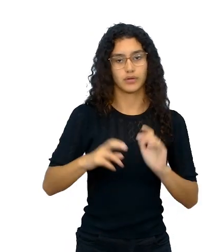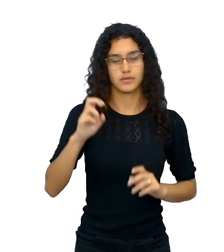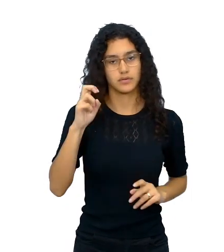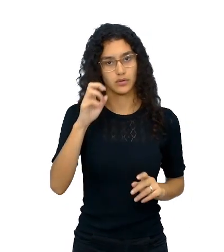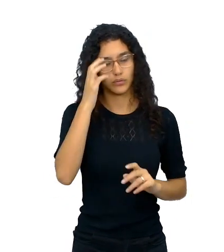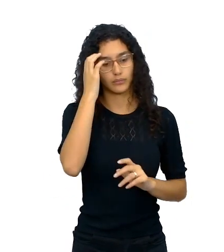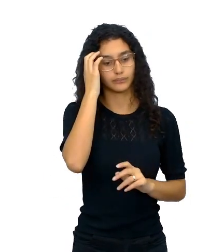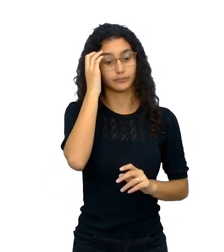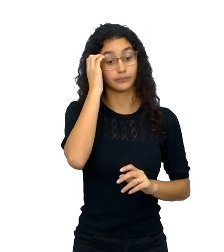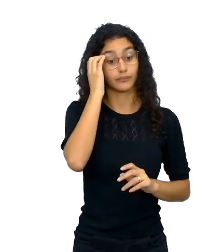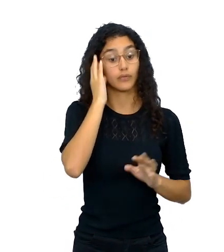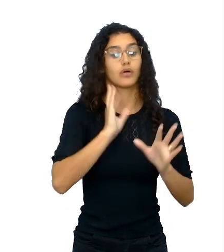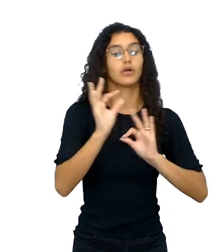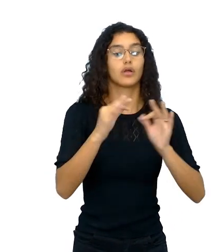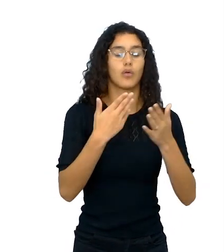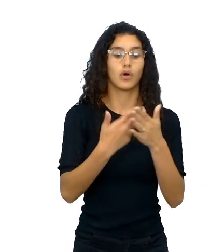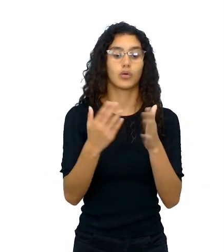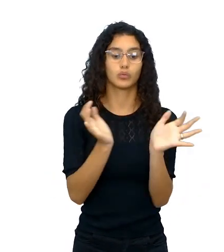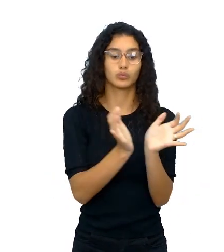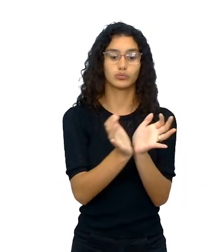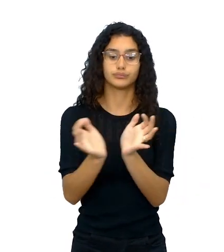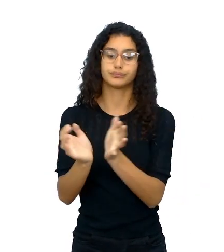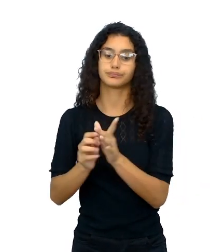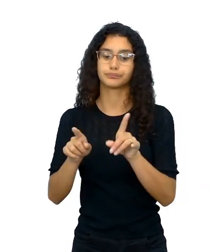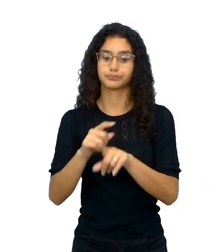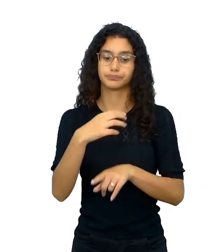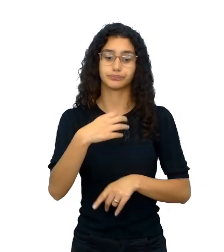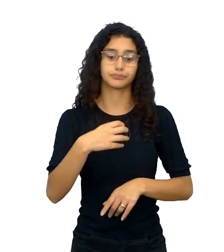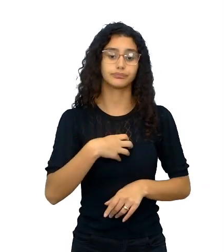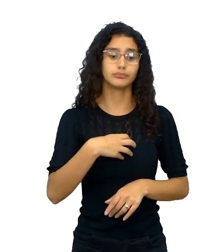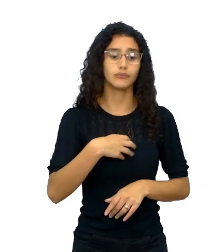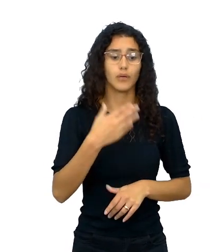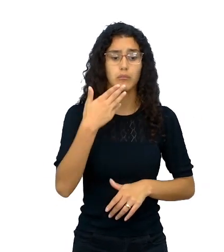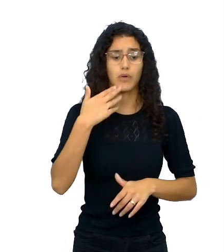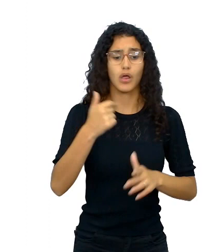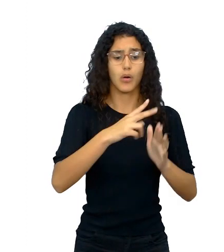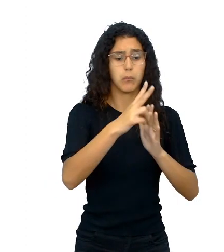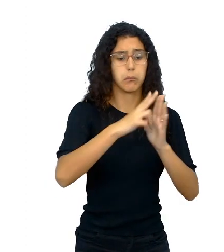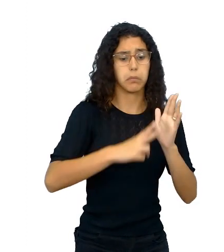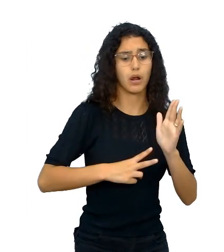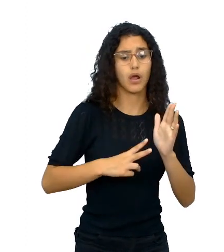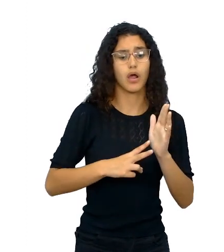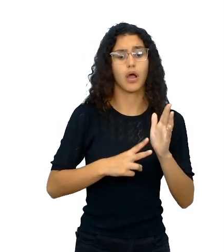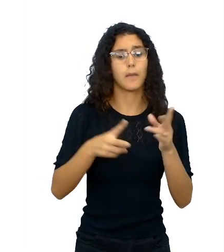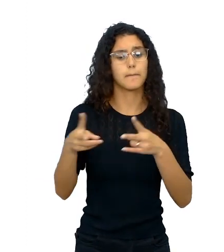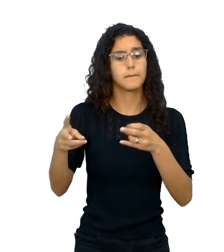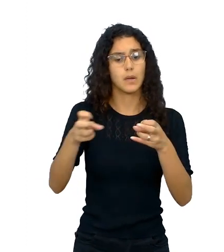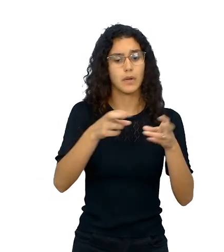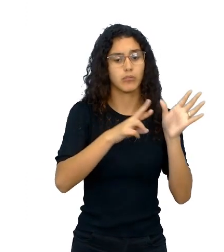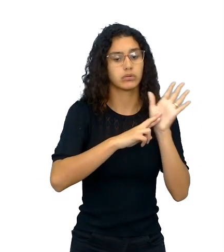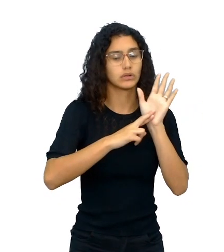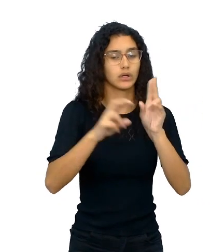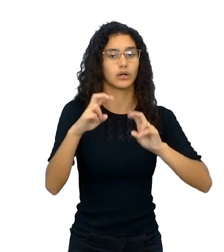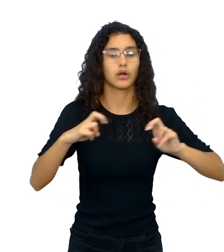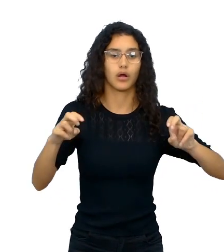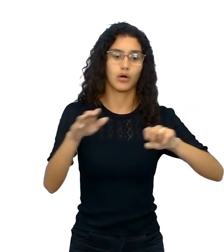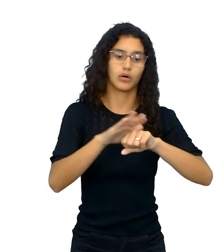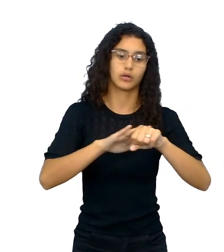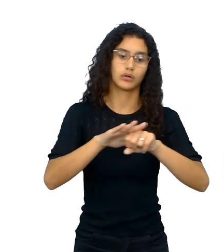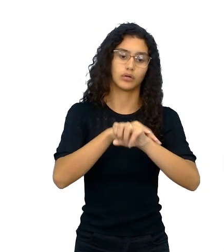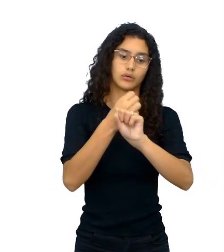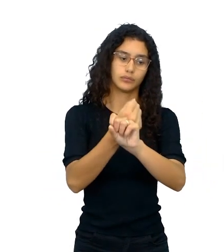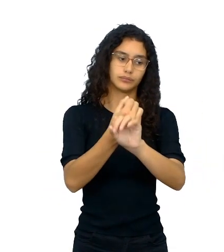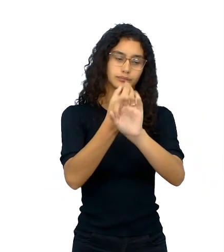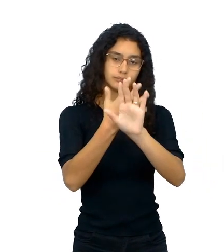5, e organizar os estudantes em grupos de maneira que escolham uma obra para ser lida, analisada e apresentada